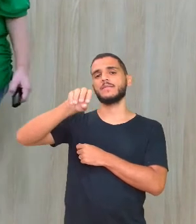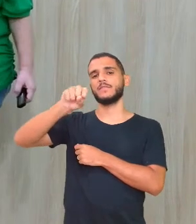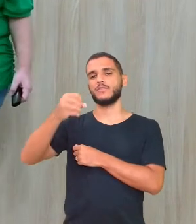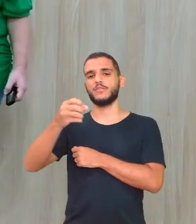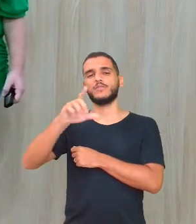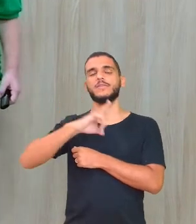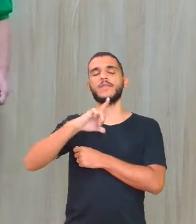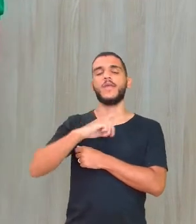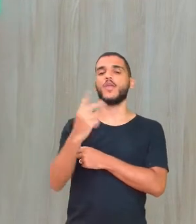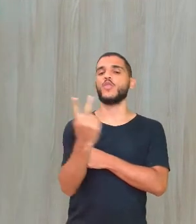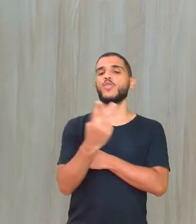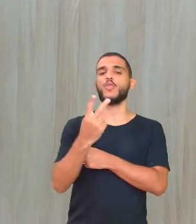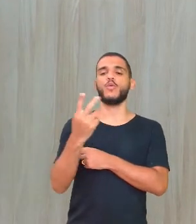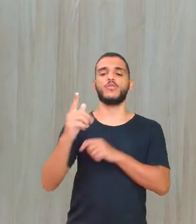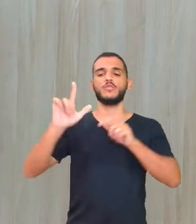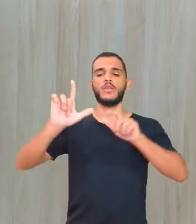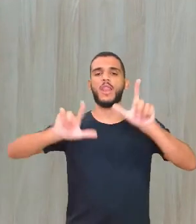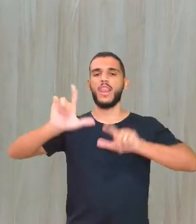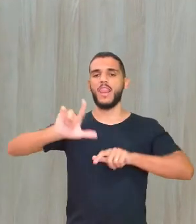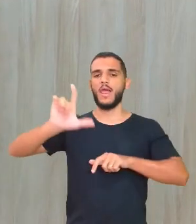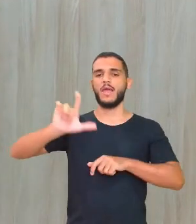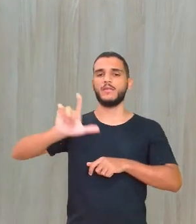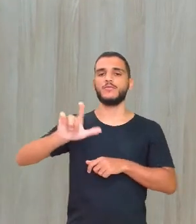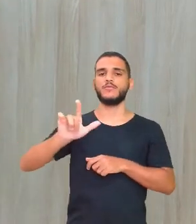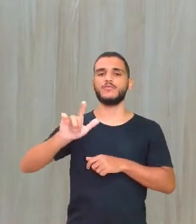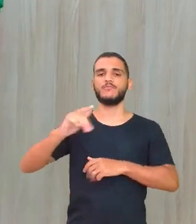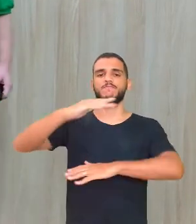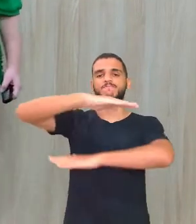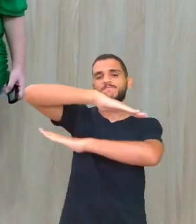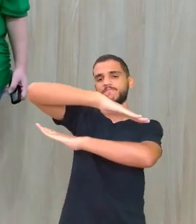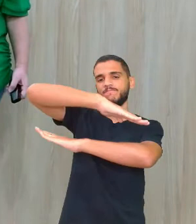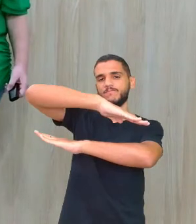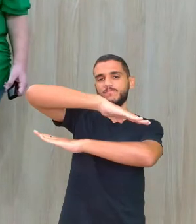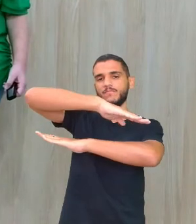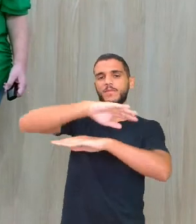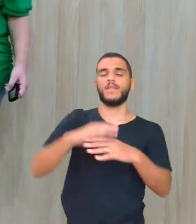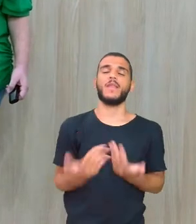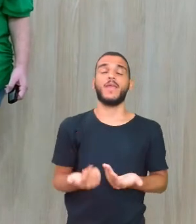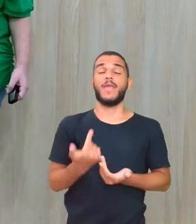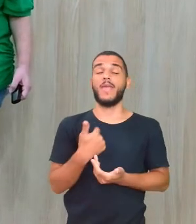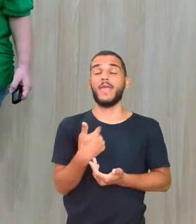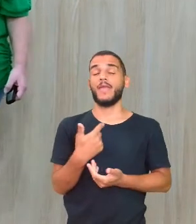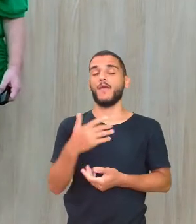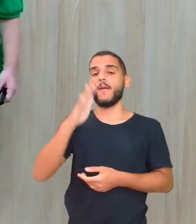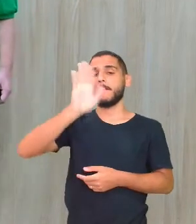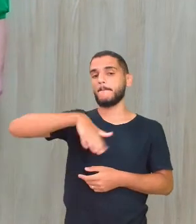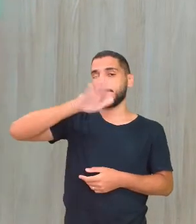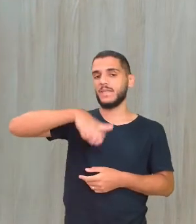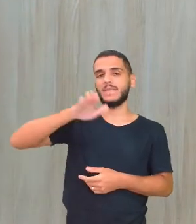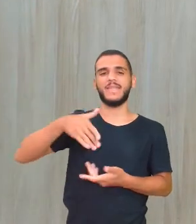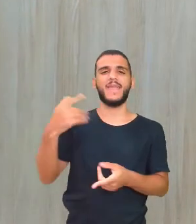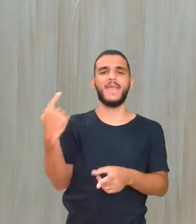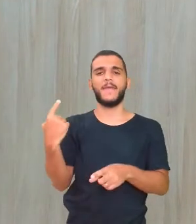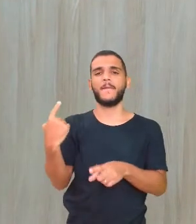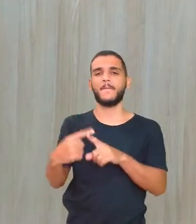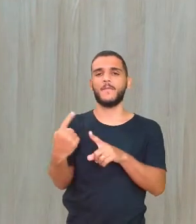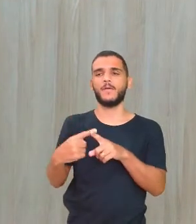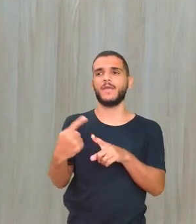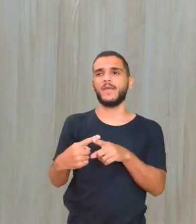paralelos. Aqui eu não pintei para ficar diferente lá do paralelogramo, mas eu